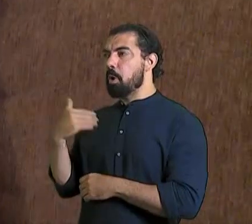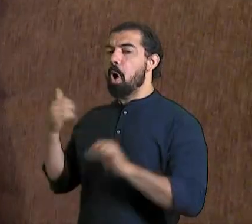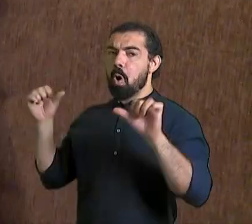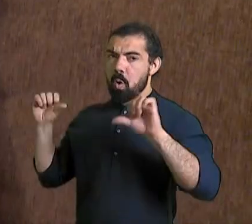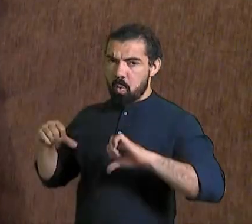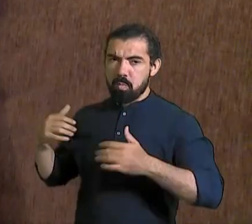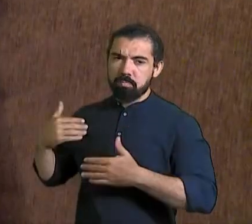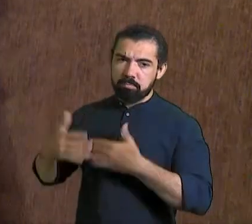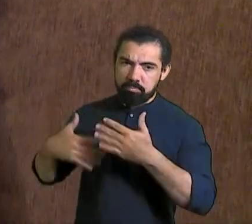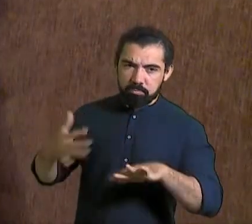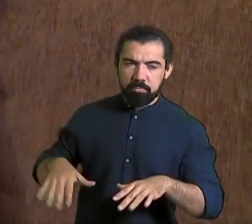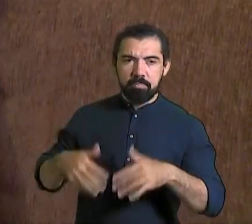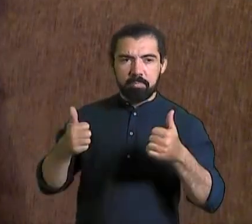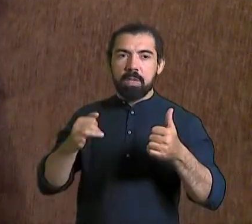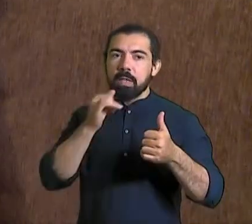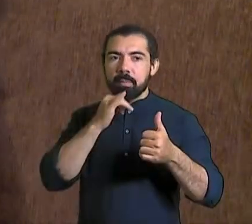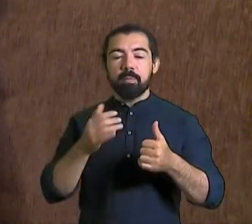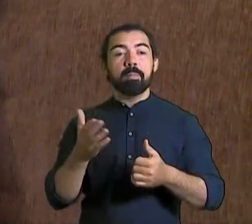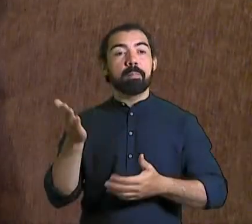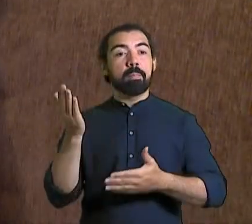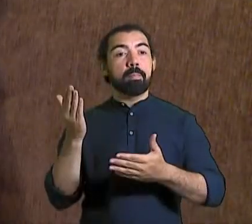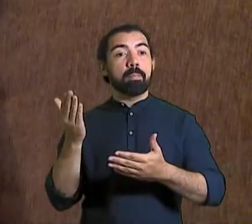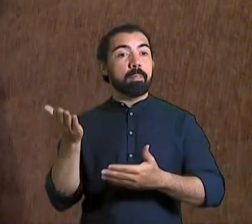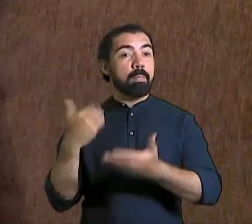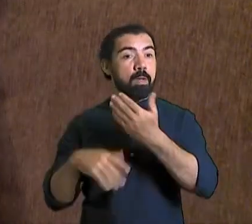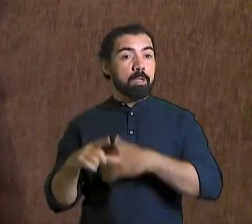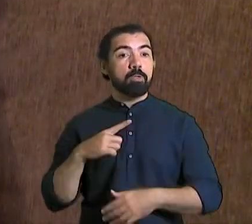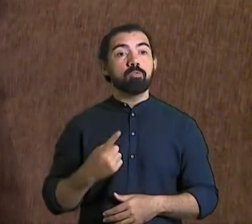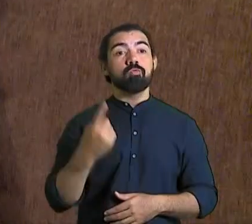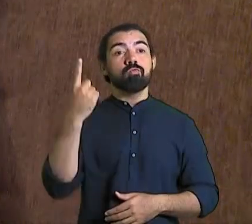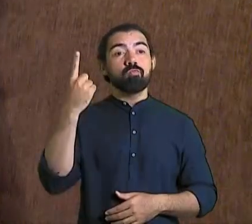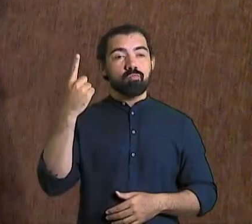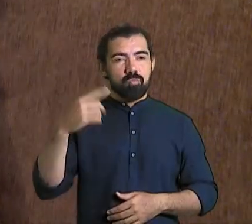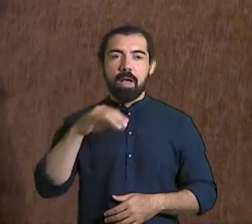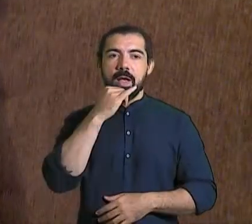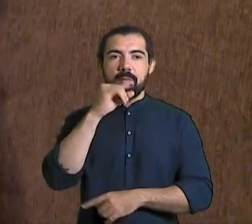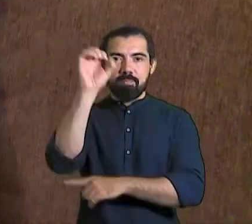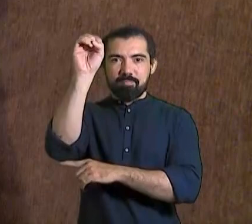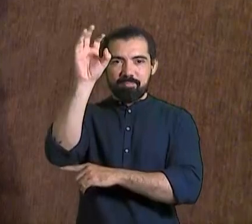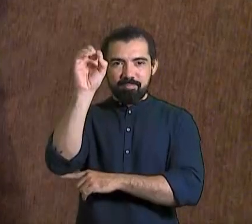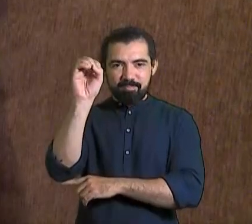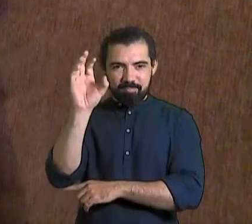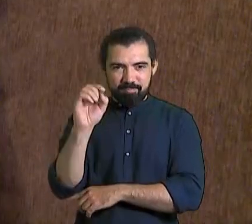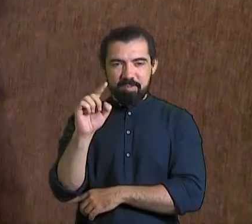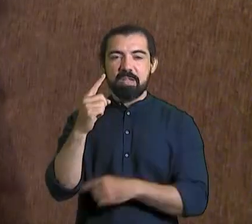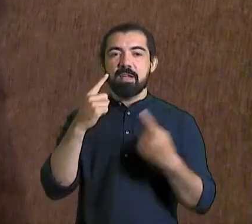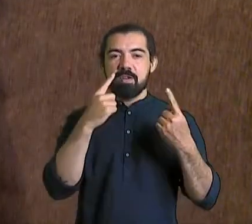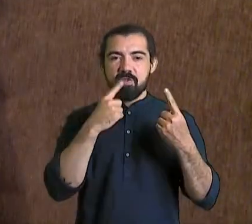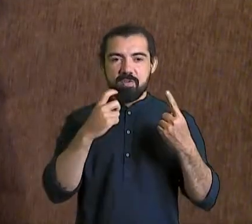por exemplo, a sinalização, que na minha época só existia um sinal sonoro aqui em Fortaleza, que era esse aqui da esquina do